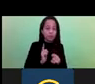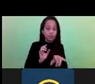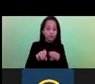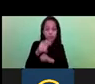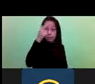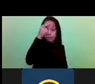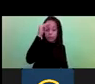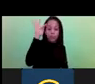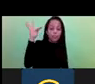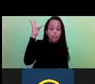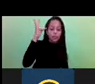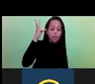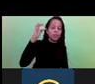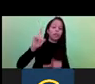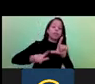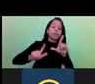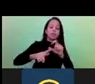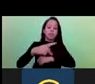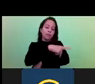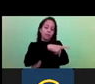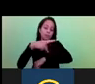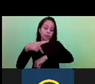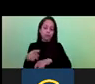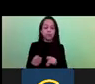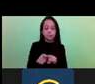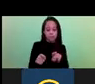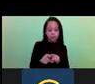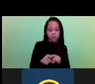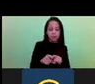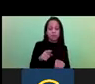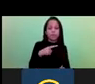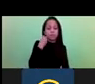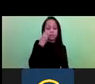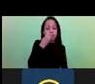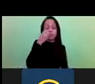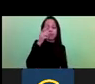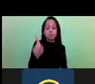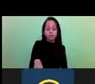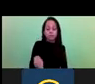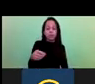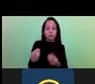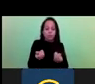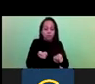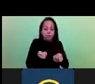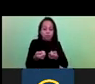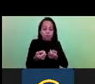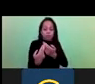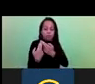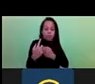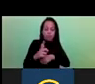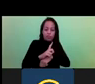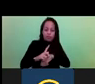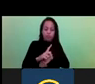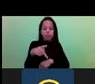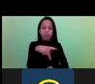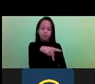filosofia, letras e pedagogia, e tem experiência em cargos de gestão, coordenação e atuação docente. Atualmente é docente efetivo